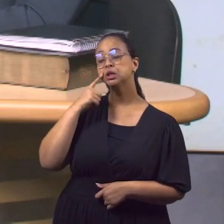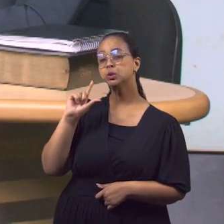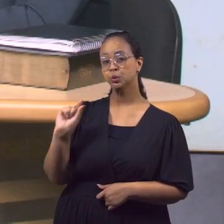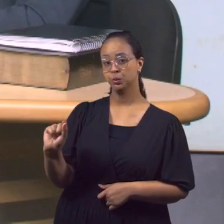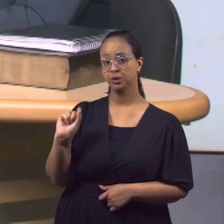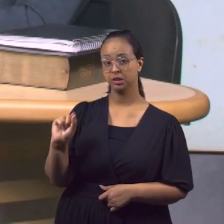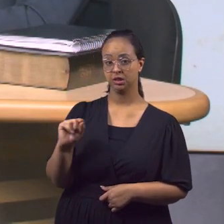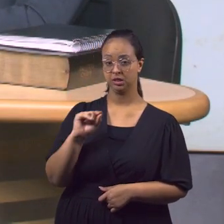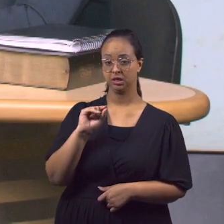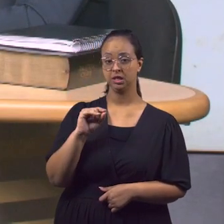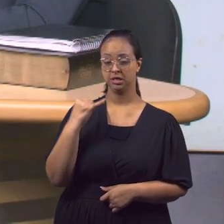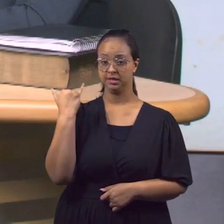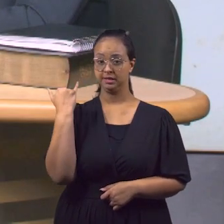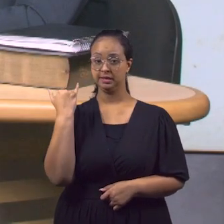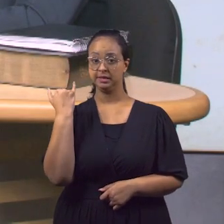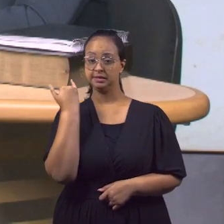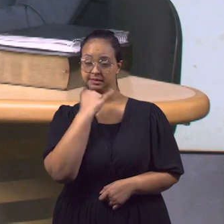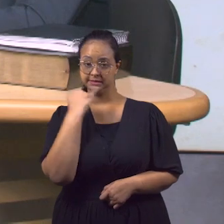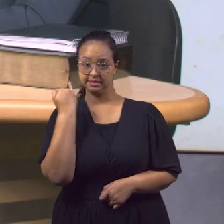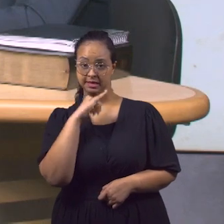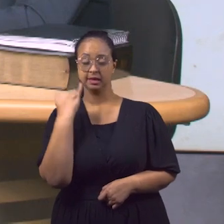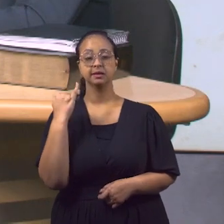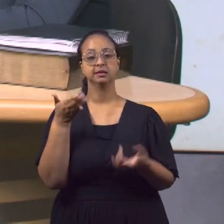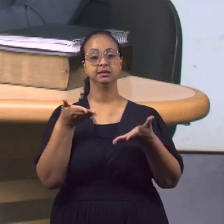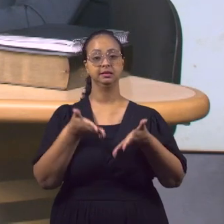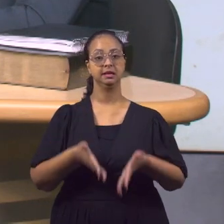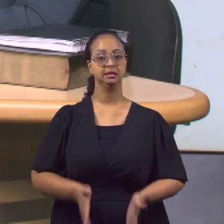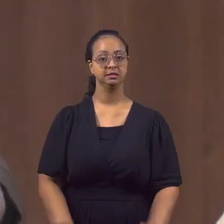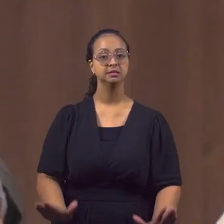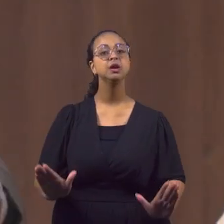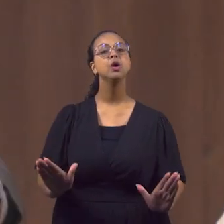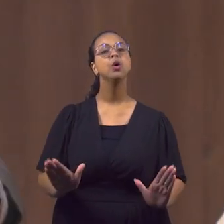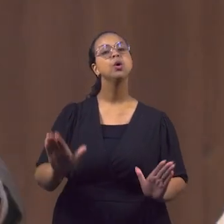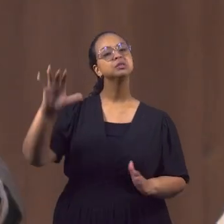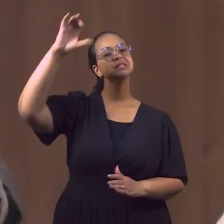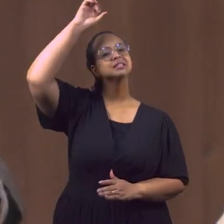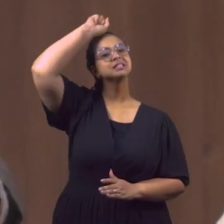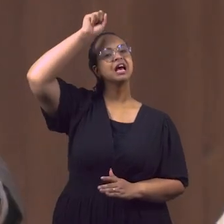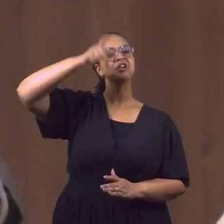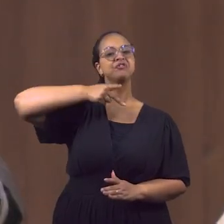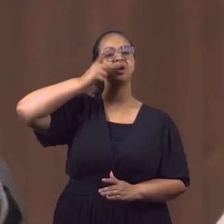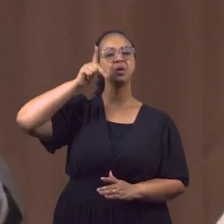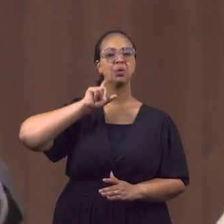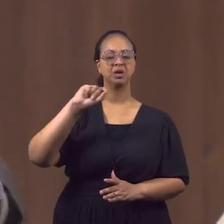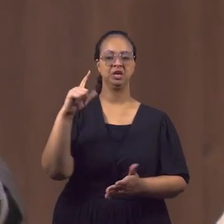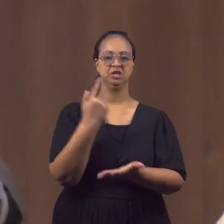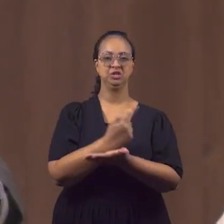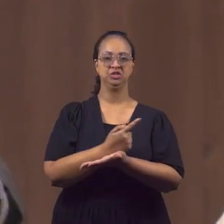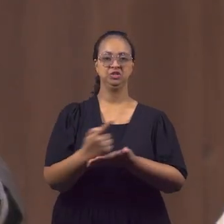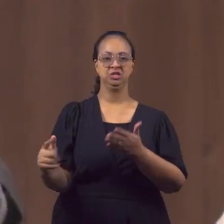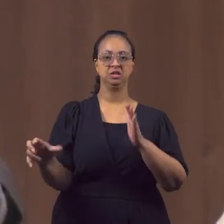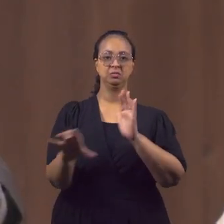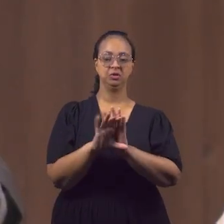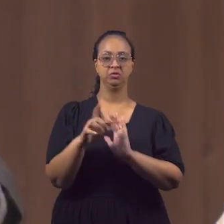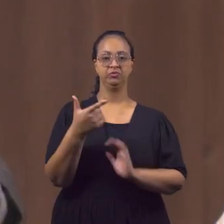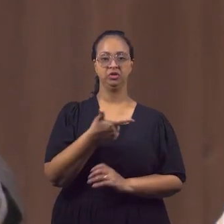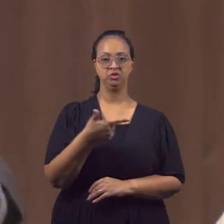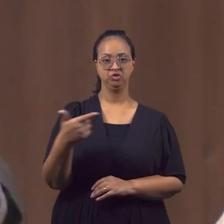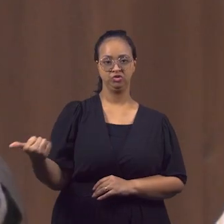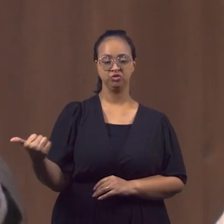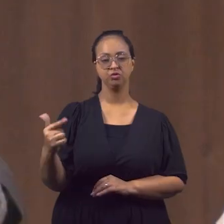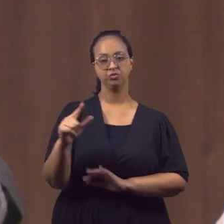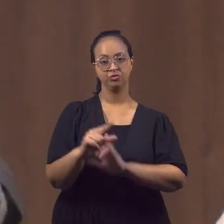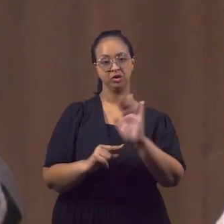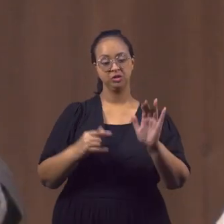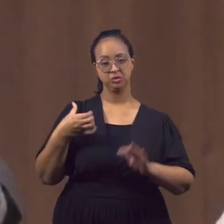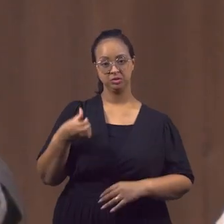Edilei, que quando Isaac nasceu, a expressão que Sara disse, lá em Gênesis capítulo